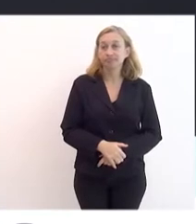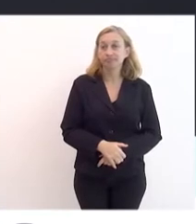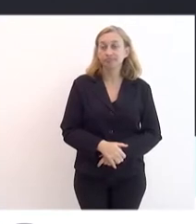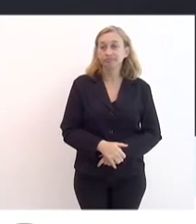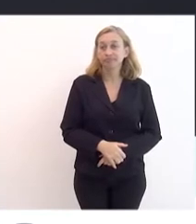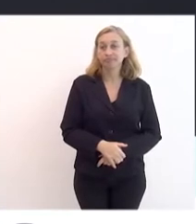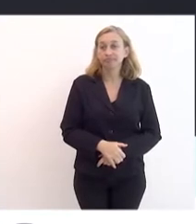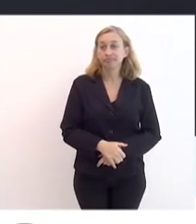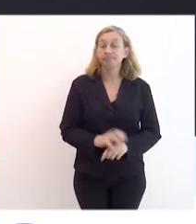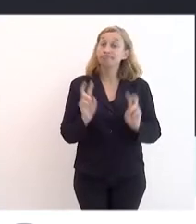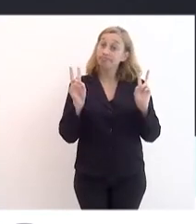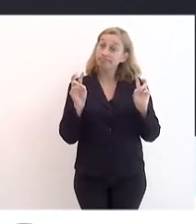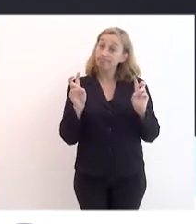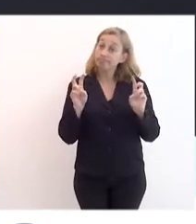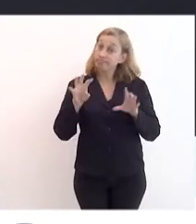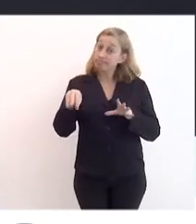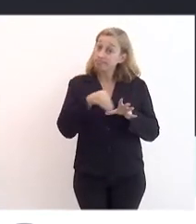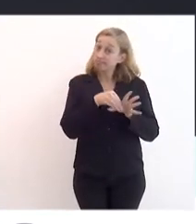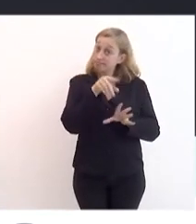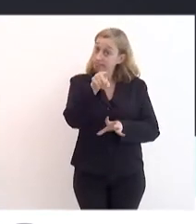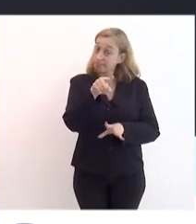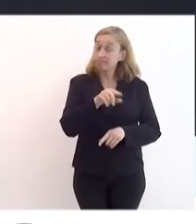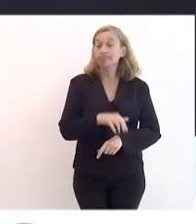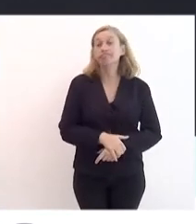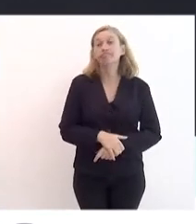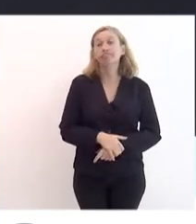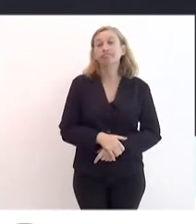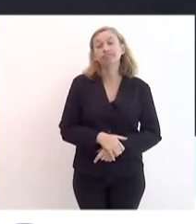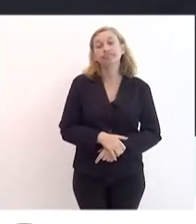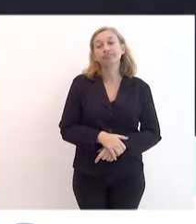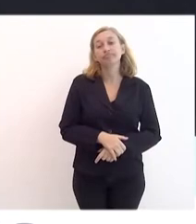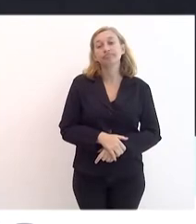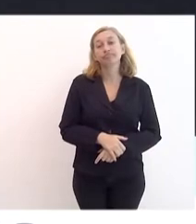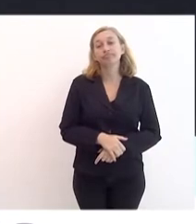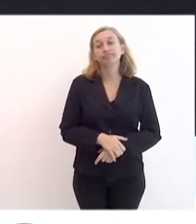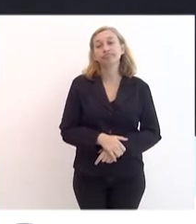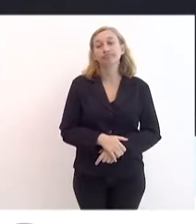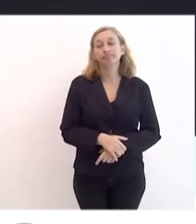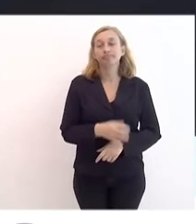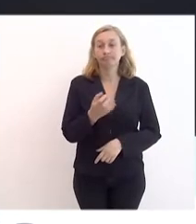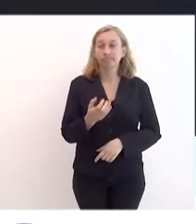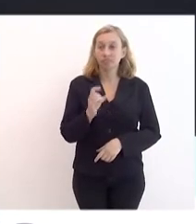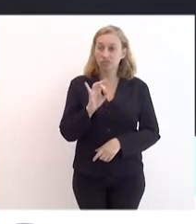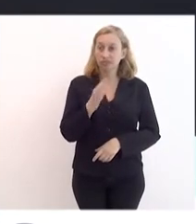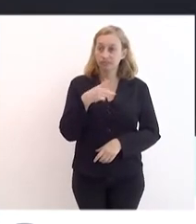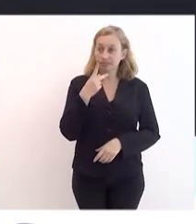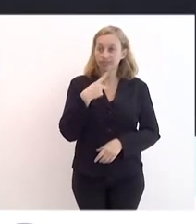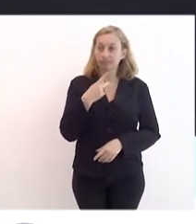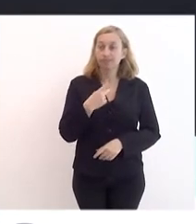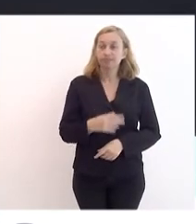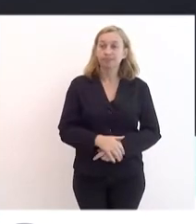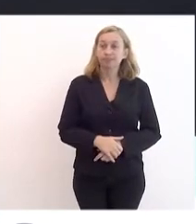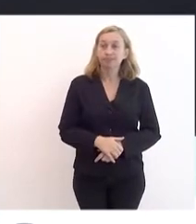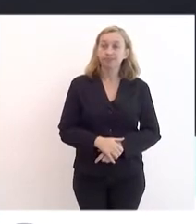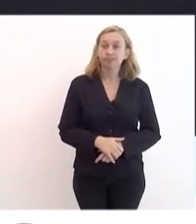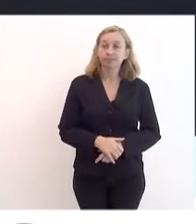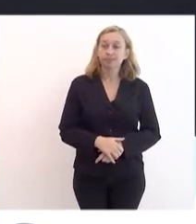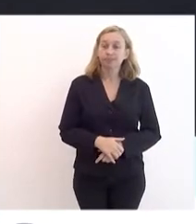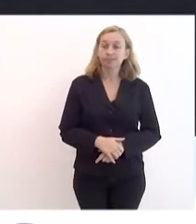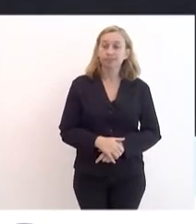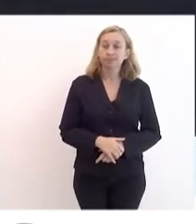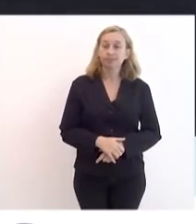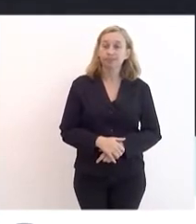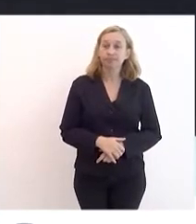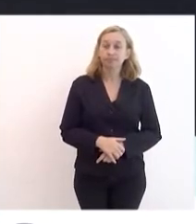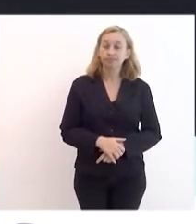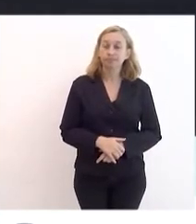adendra nesse tema. Eu queria só ressaltar que a lei da